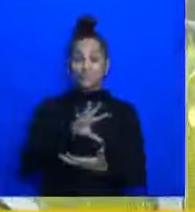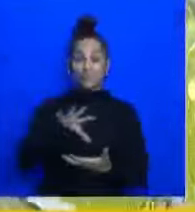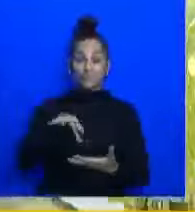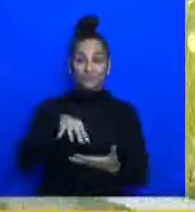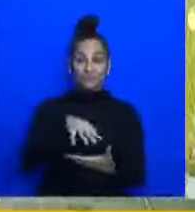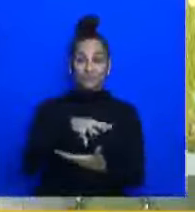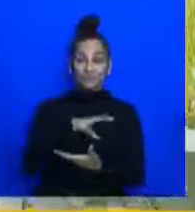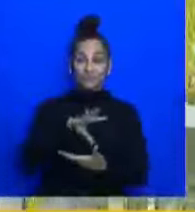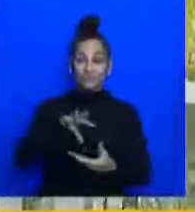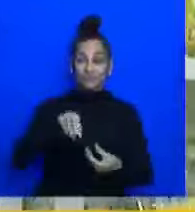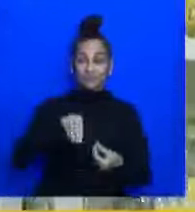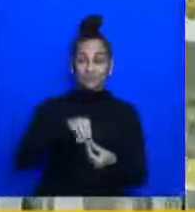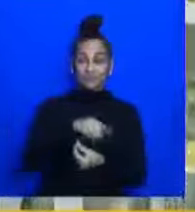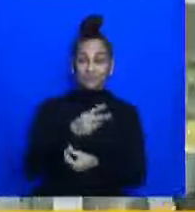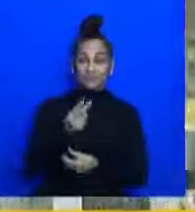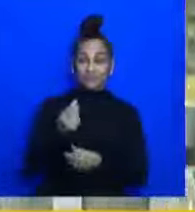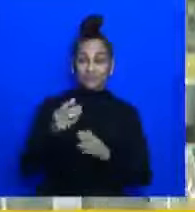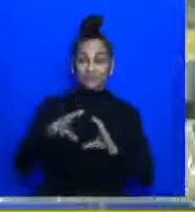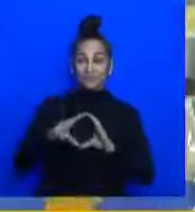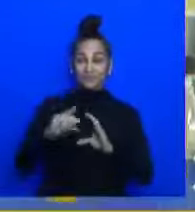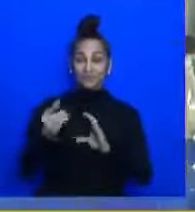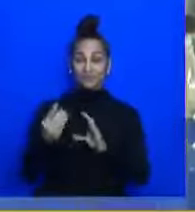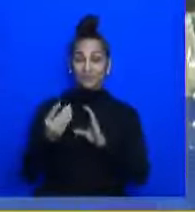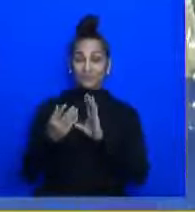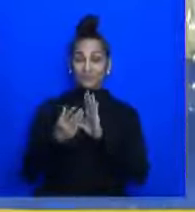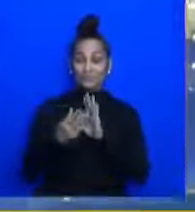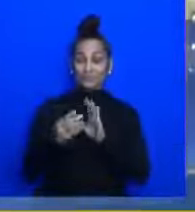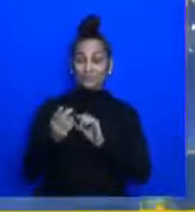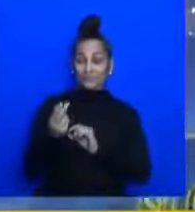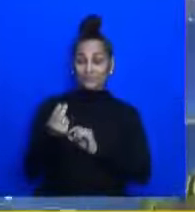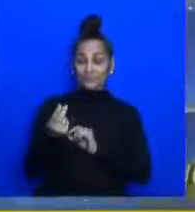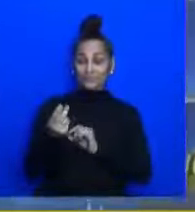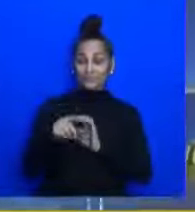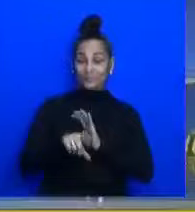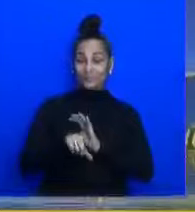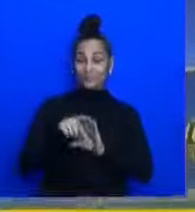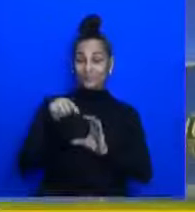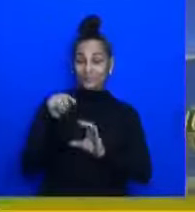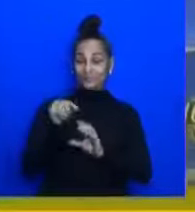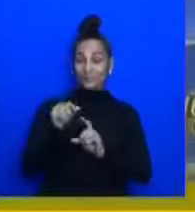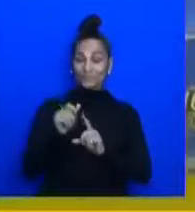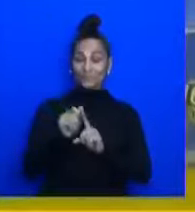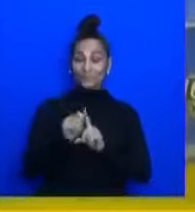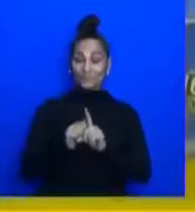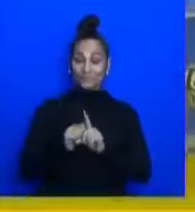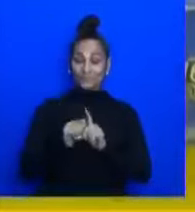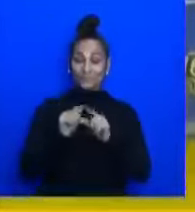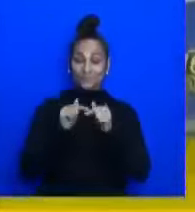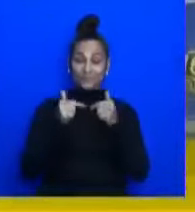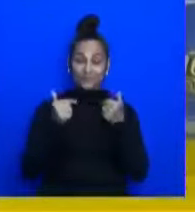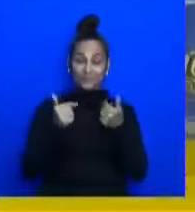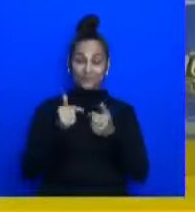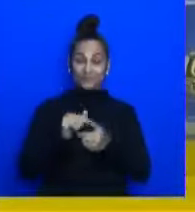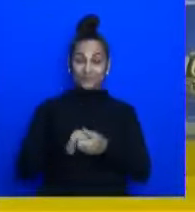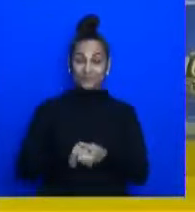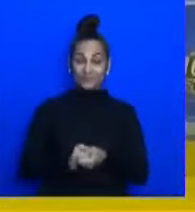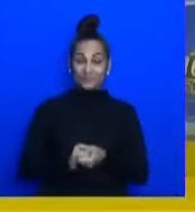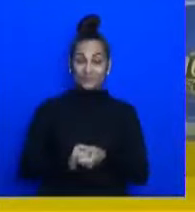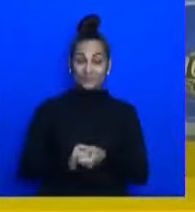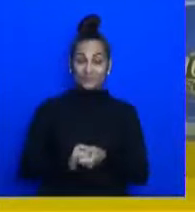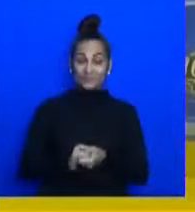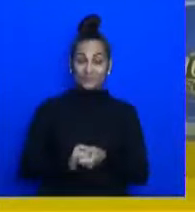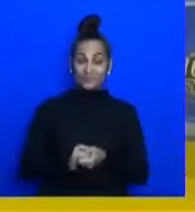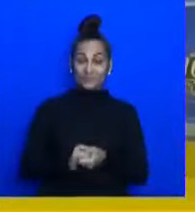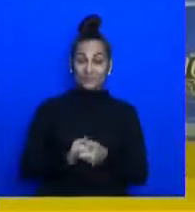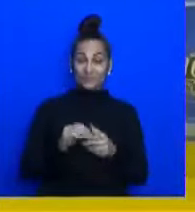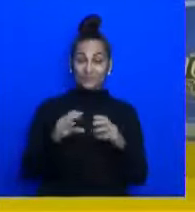Globo carregado, embaralhando 12 bolas numeradas de 01 a 12. Sorteio do mês da sorte.